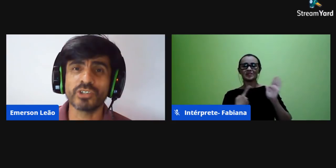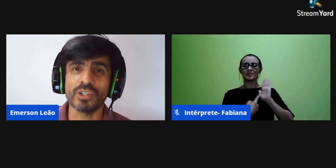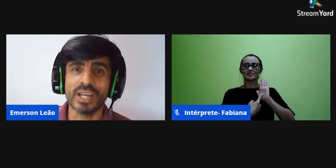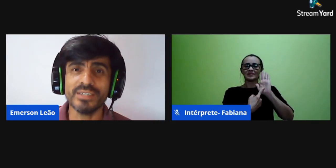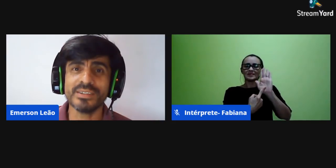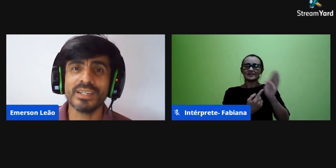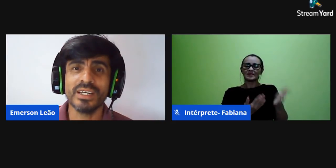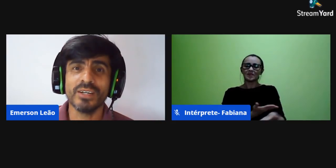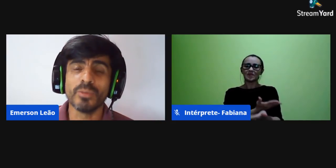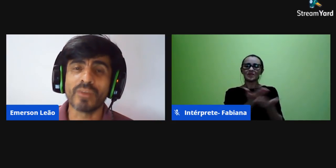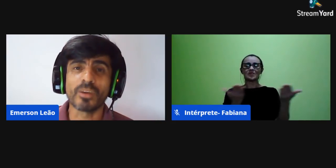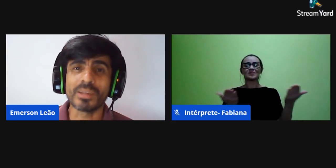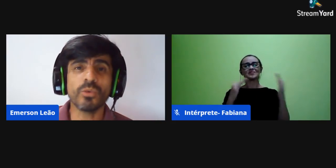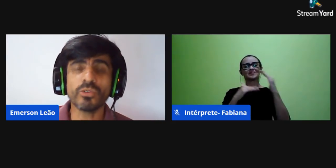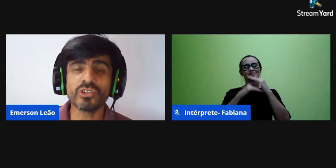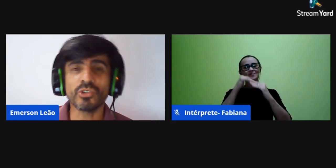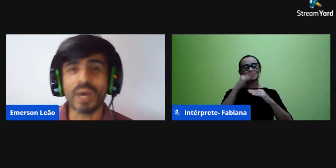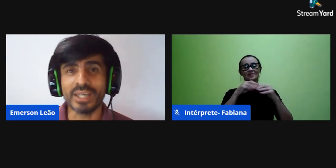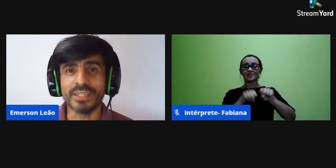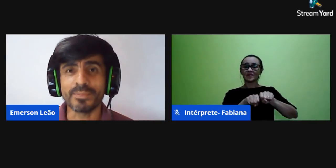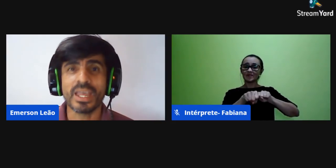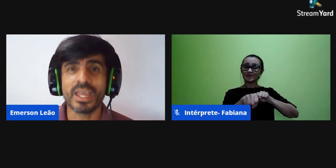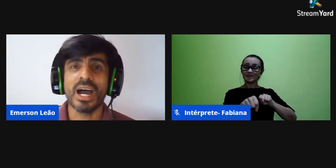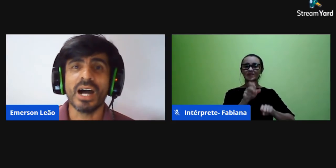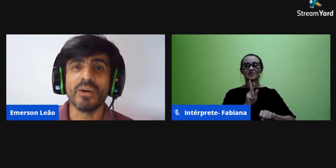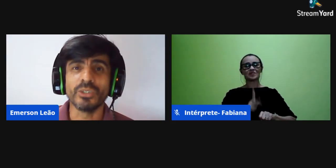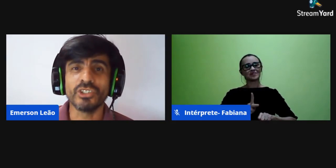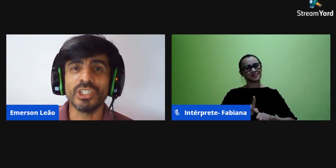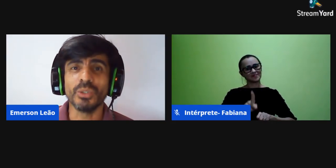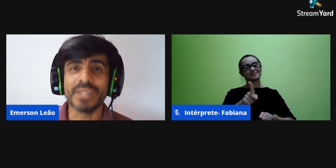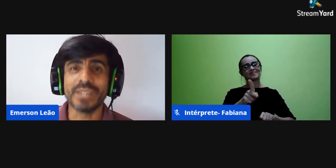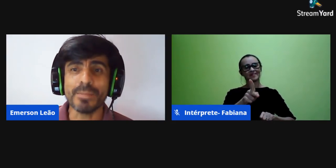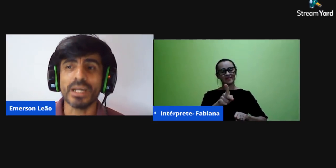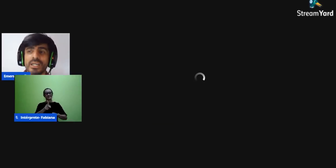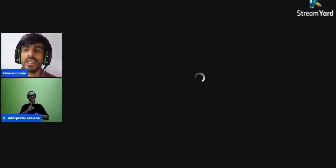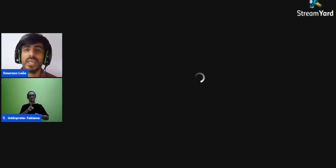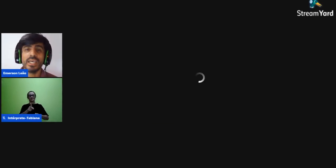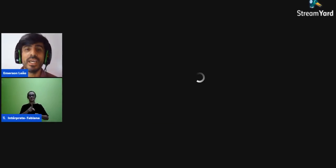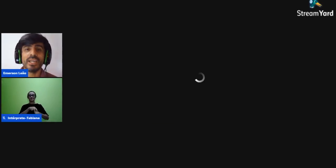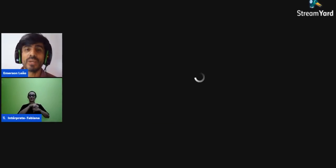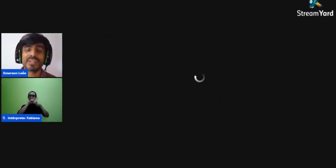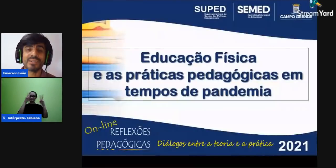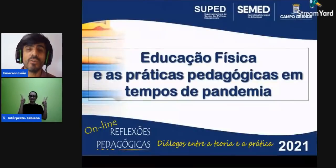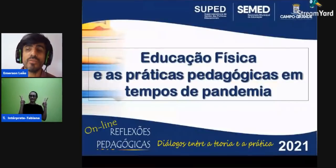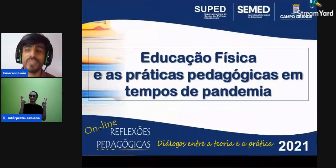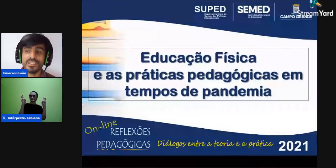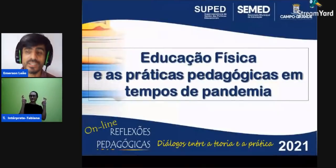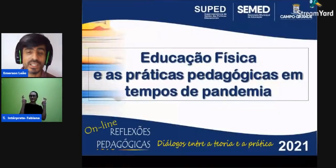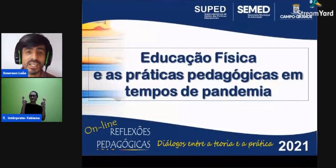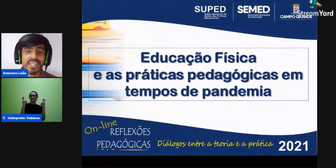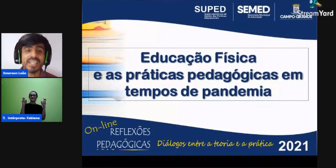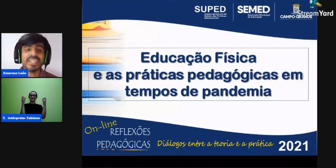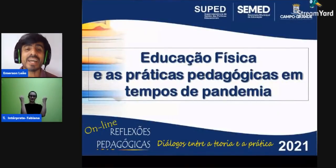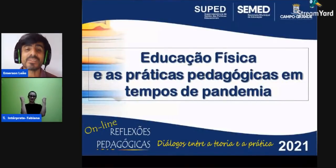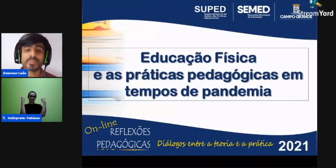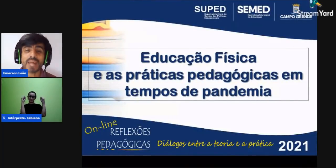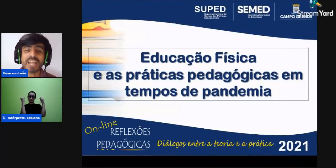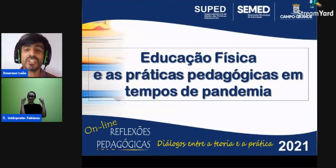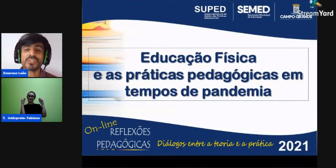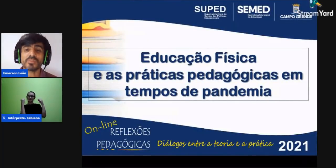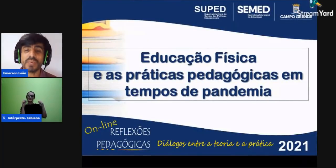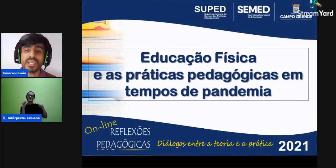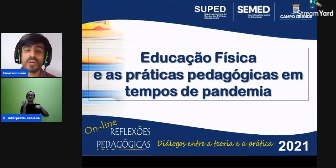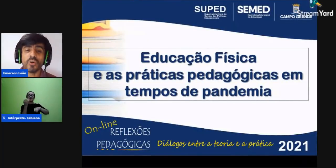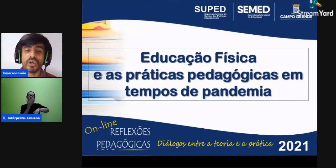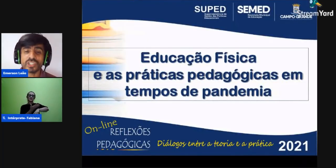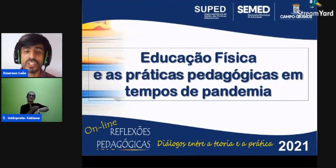os profissionais uma formação continuada, onde o tema é a educação física e as